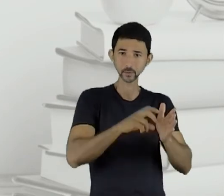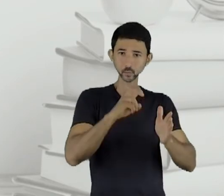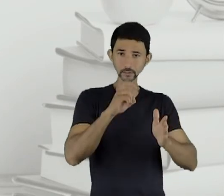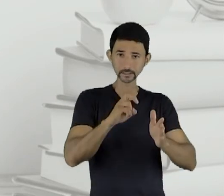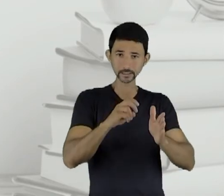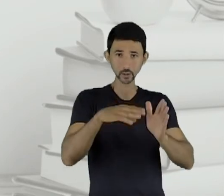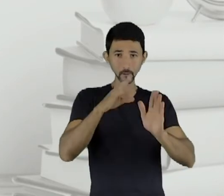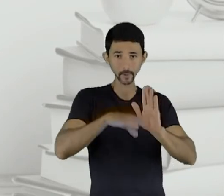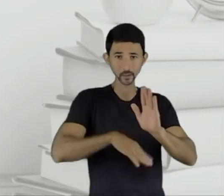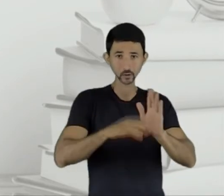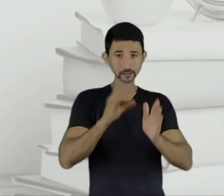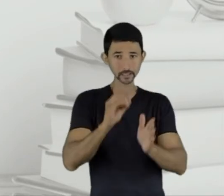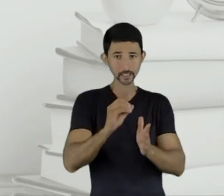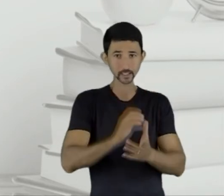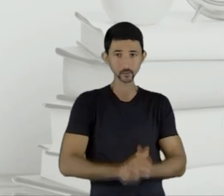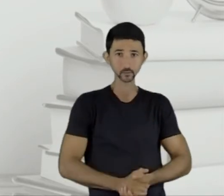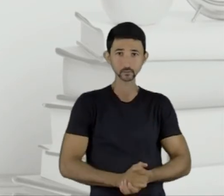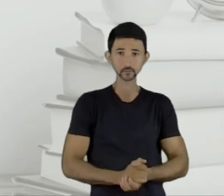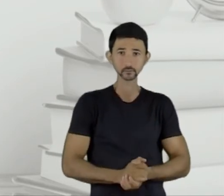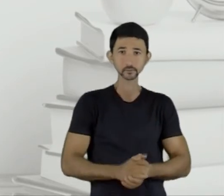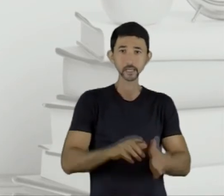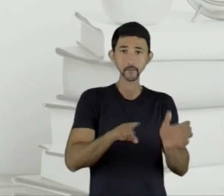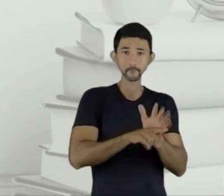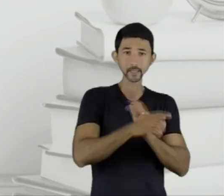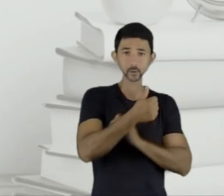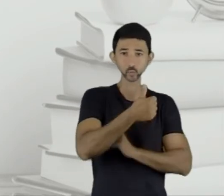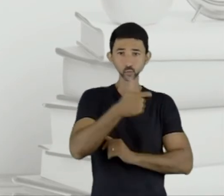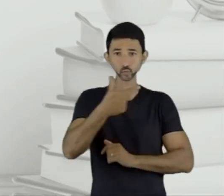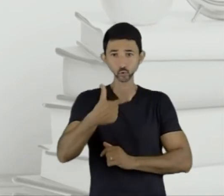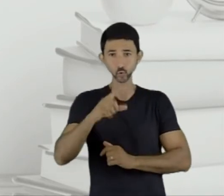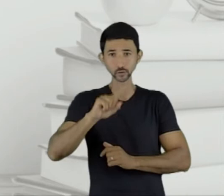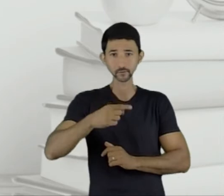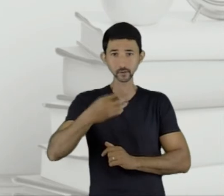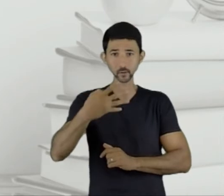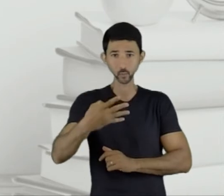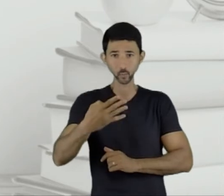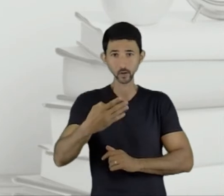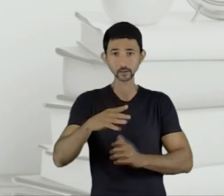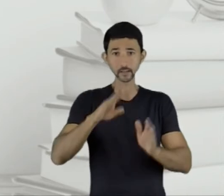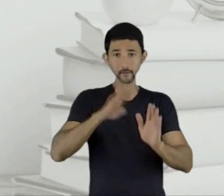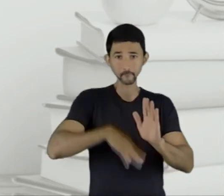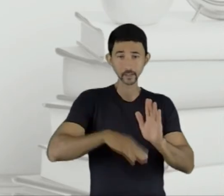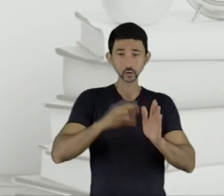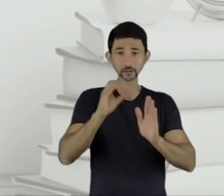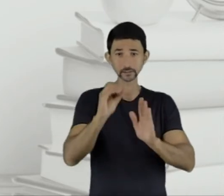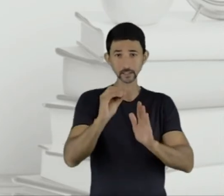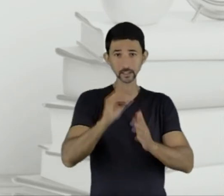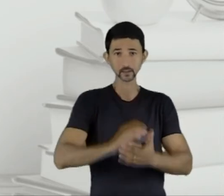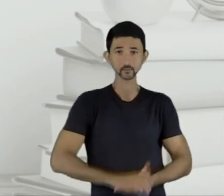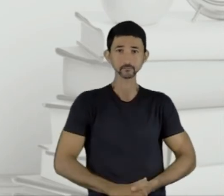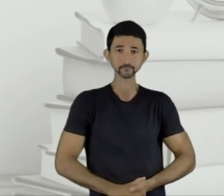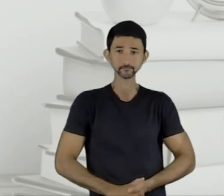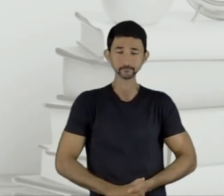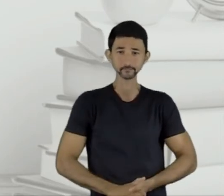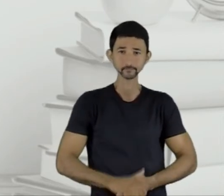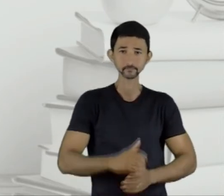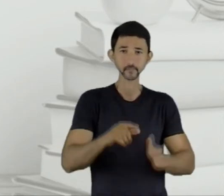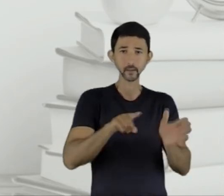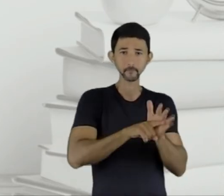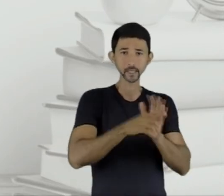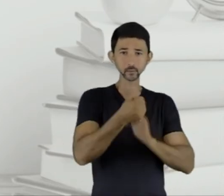Menos 12,4 é menor que zero. Menos 6 onzeavos, ou então menos 6 sobre 11 é menor que